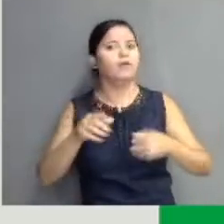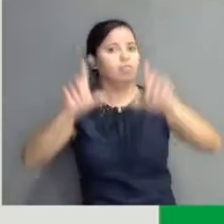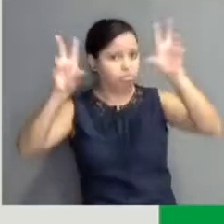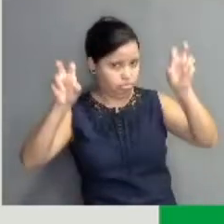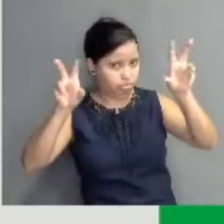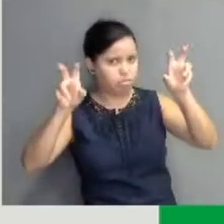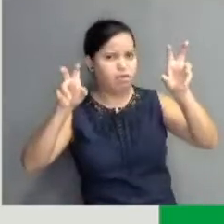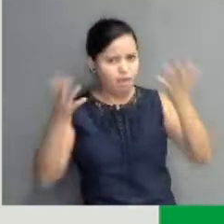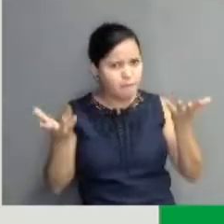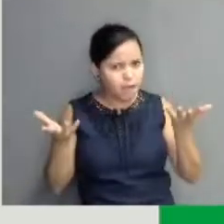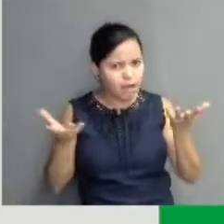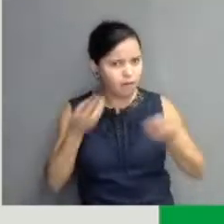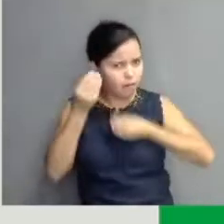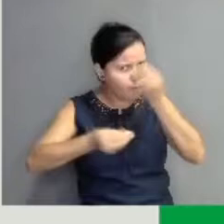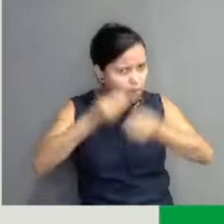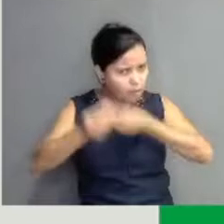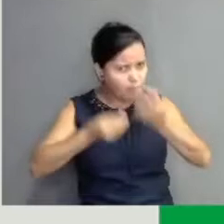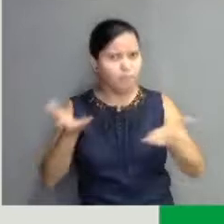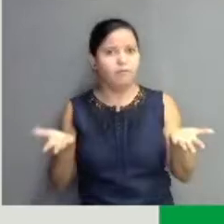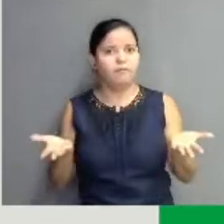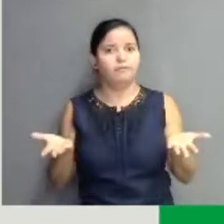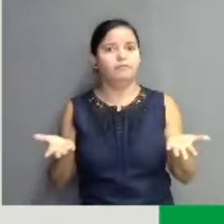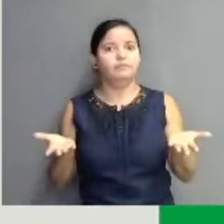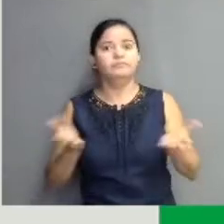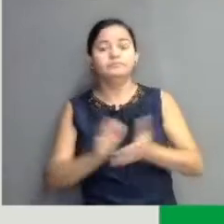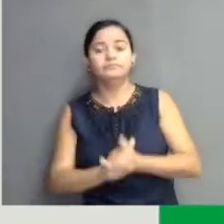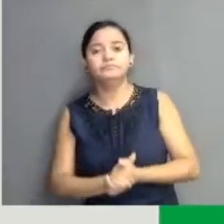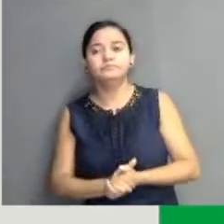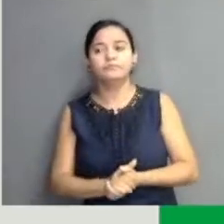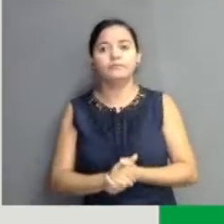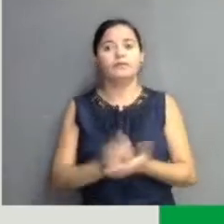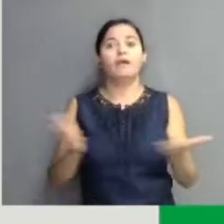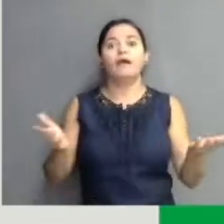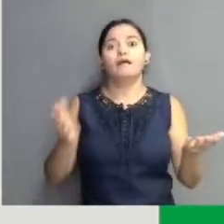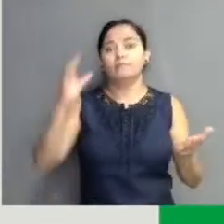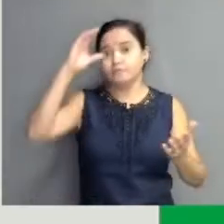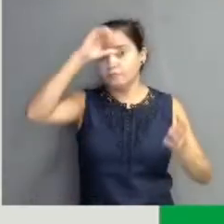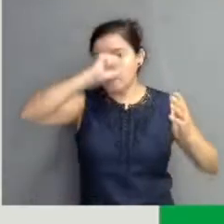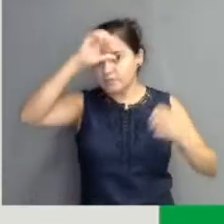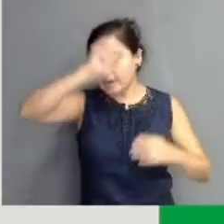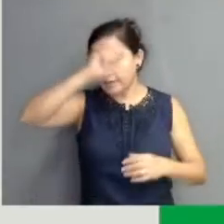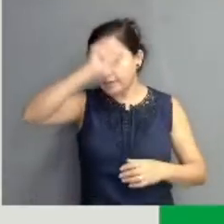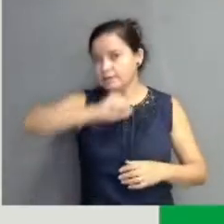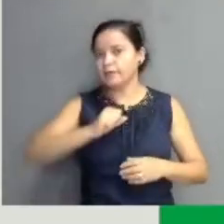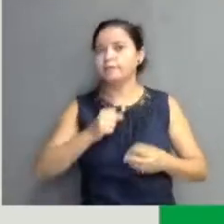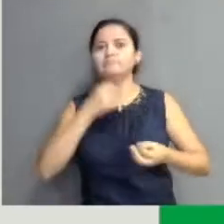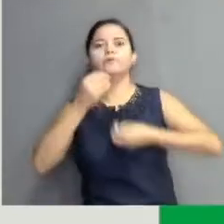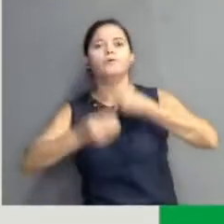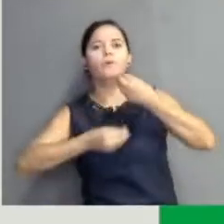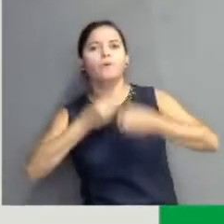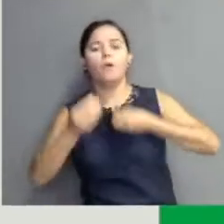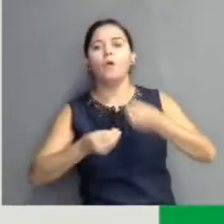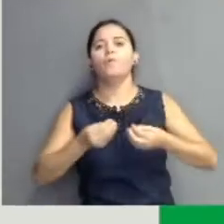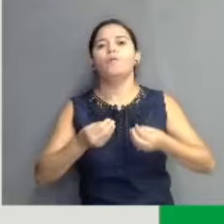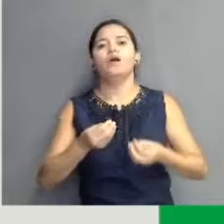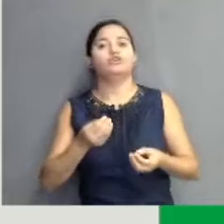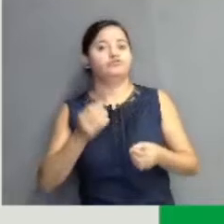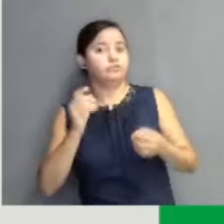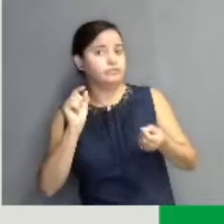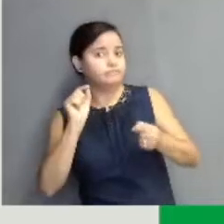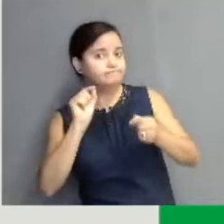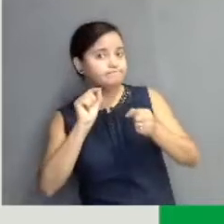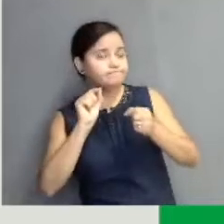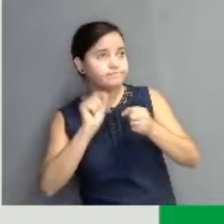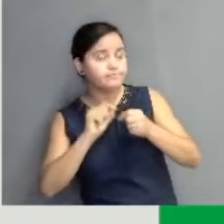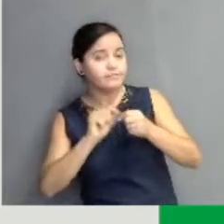para hoje e sempre, tá? Expectativa de aprendizagem vai ser identificar a produção de lixo como